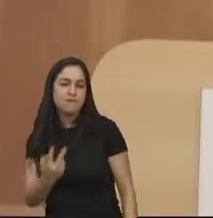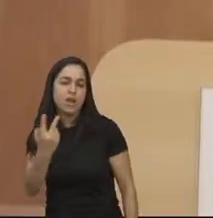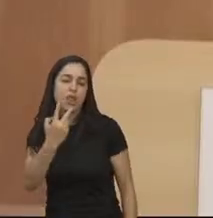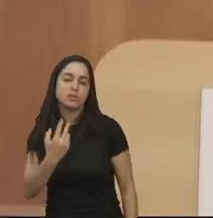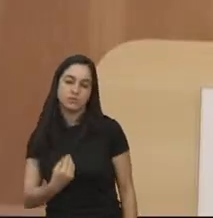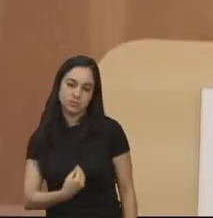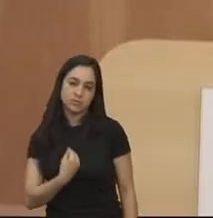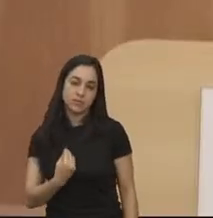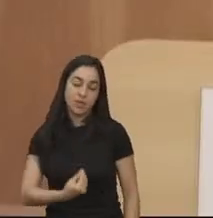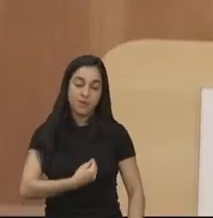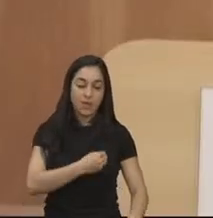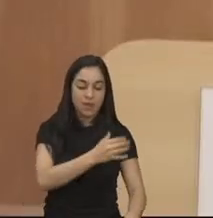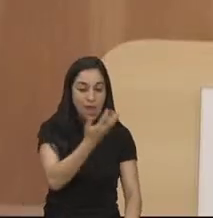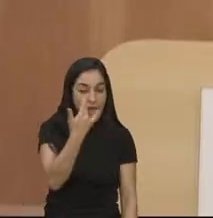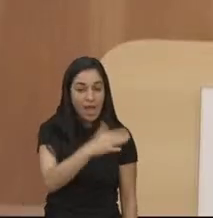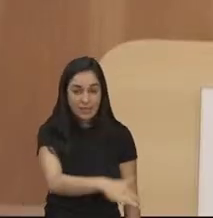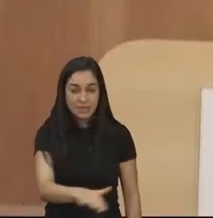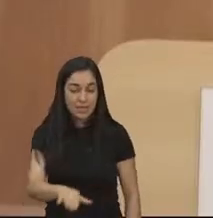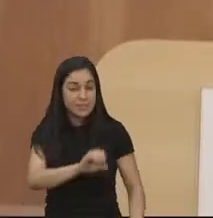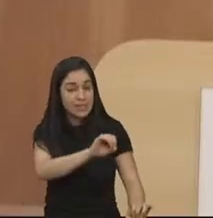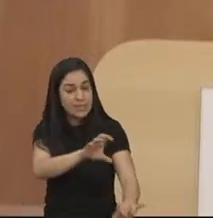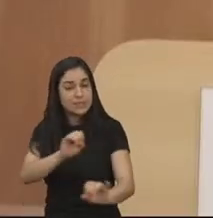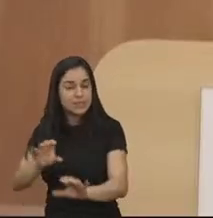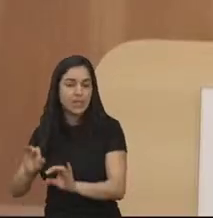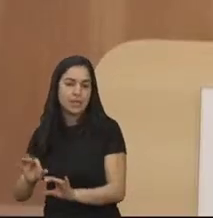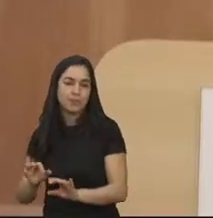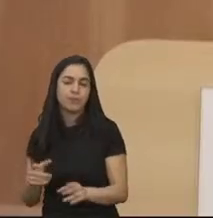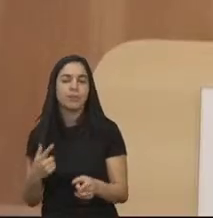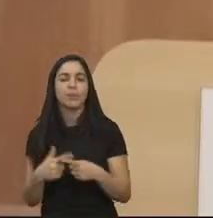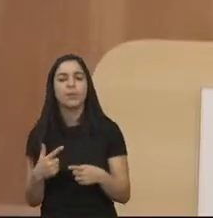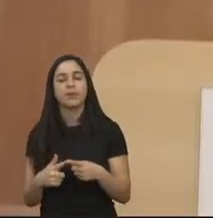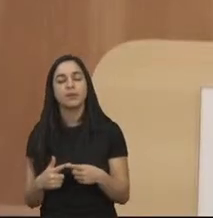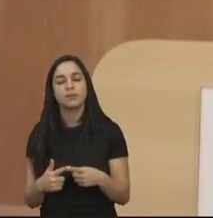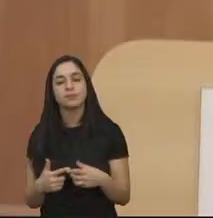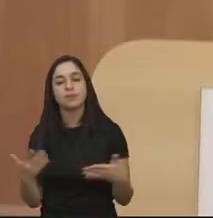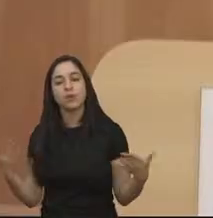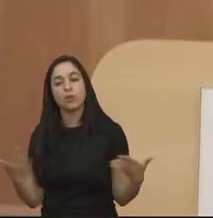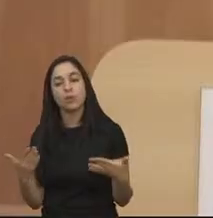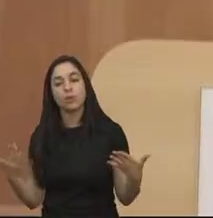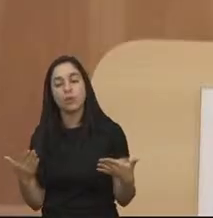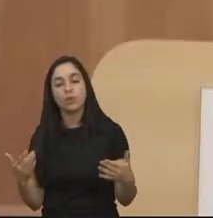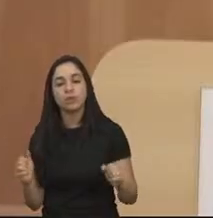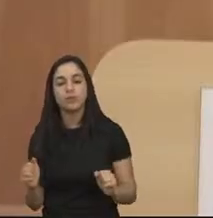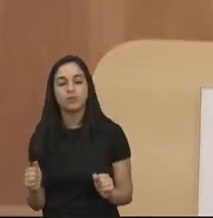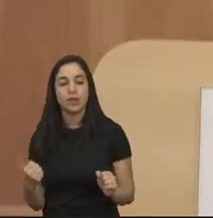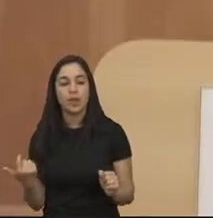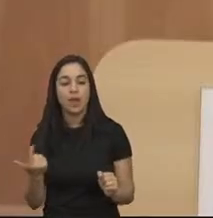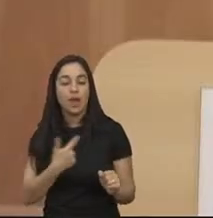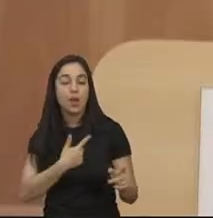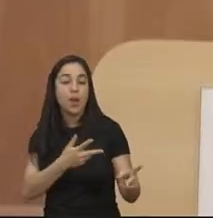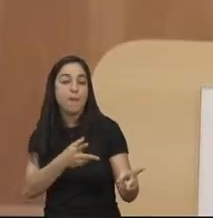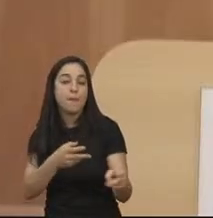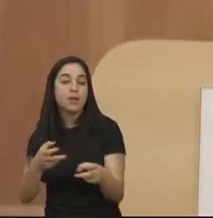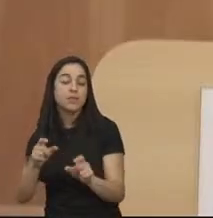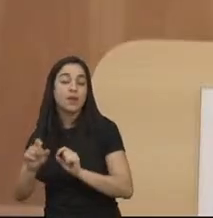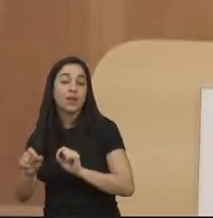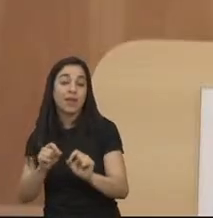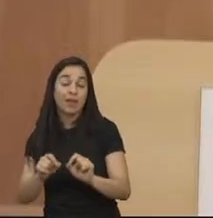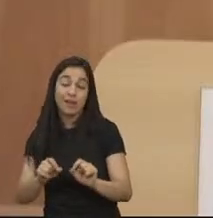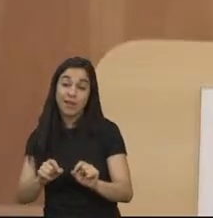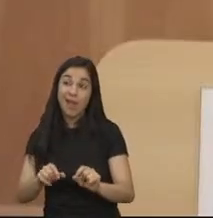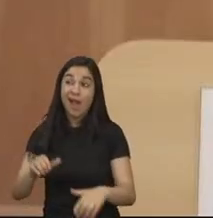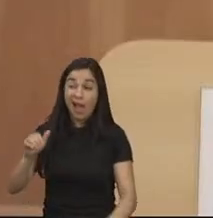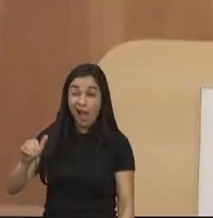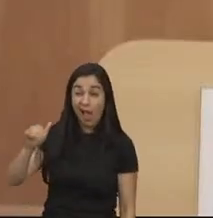da vida para as crianças. Porque hoje nós percebemos o quanto os adultos se tornam imprudentes